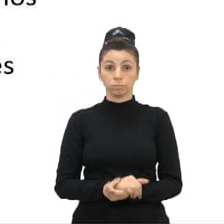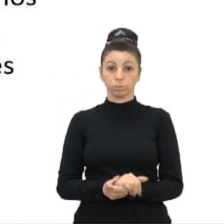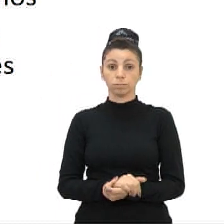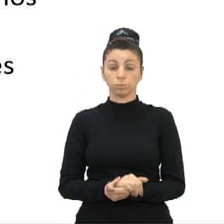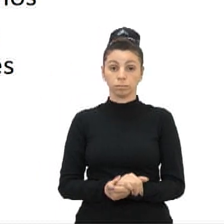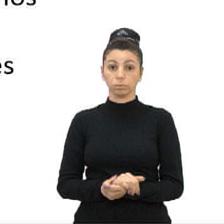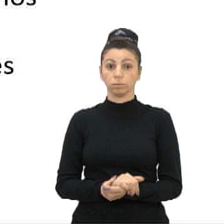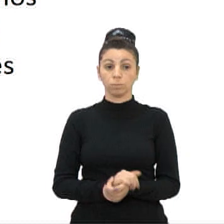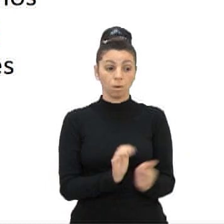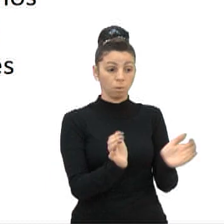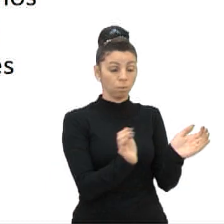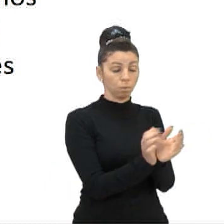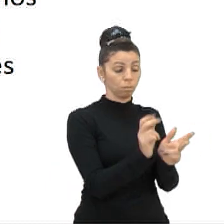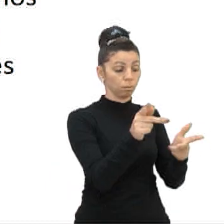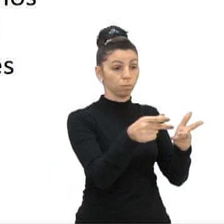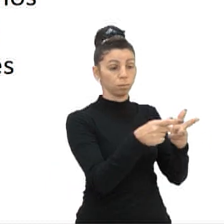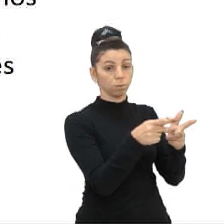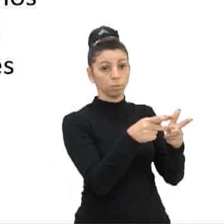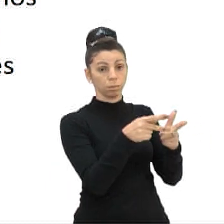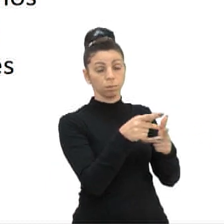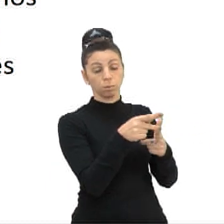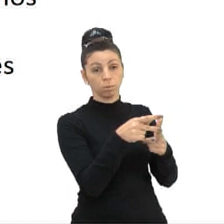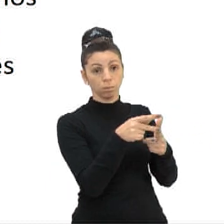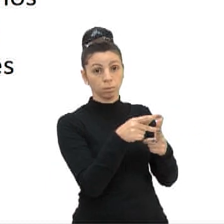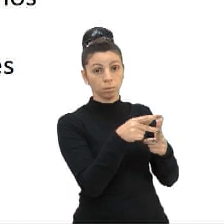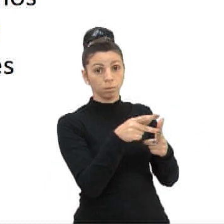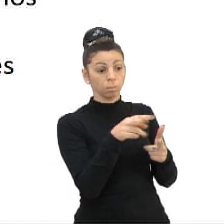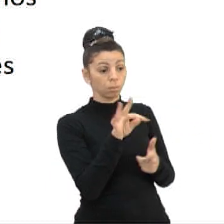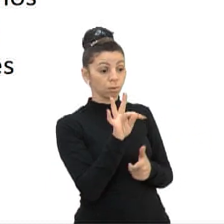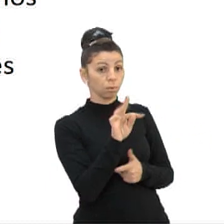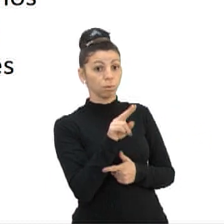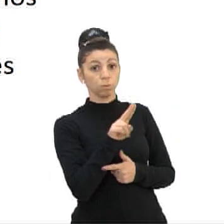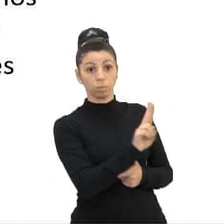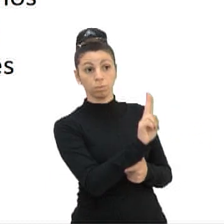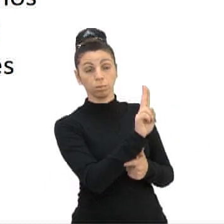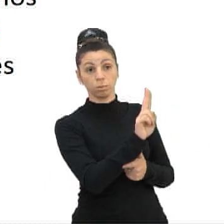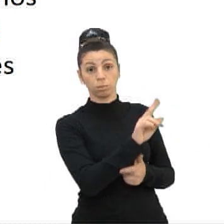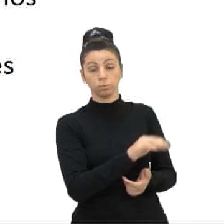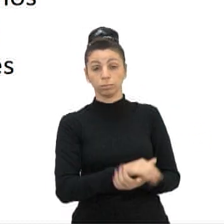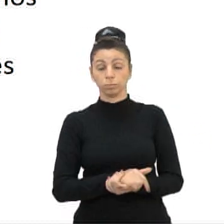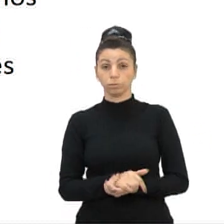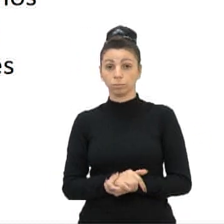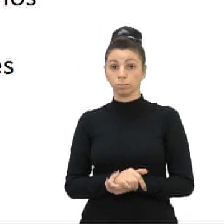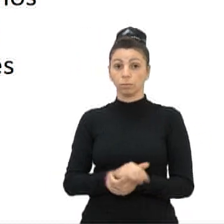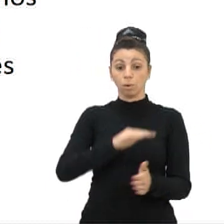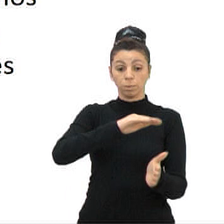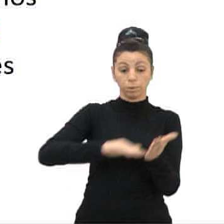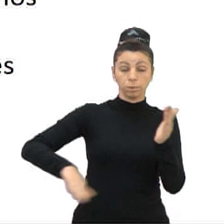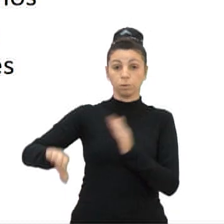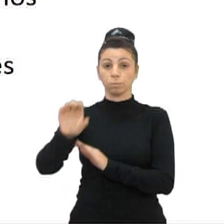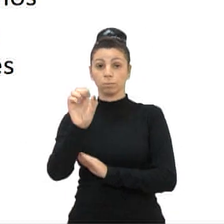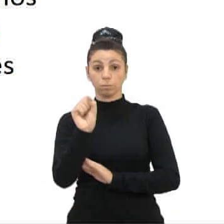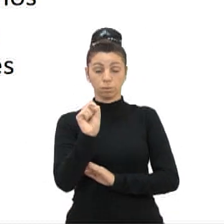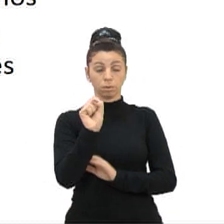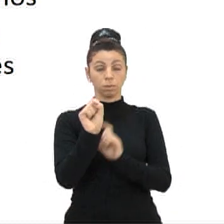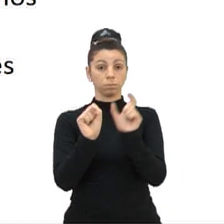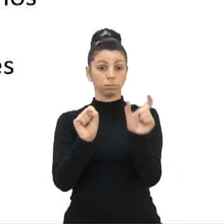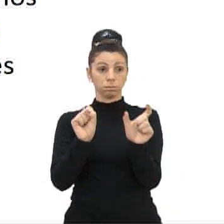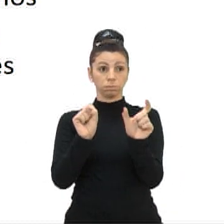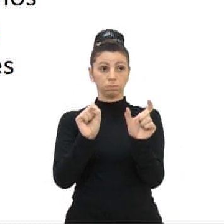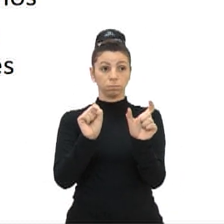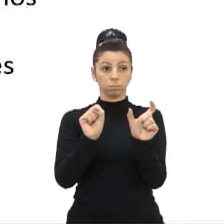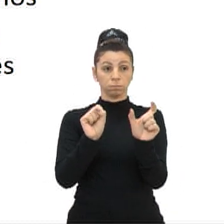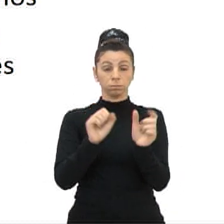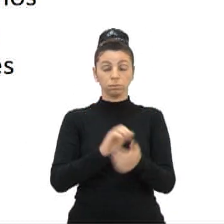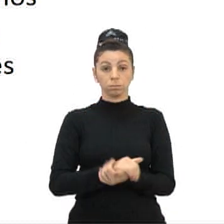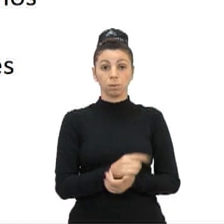do singular, segunda pessoa do plural, sem o S. Eu tiro o S e eu componho a segunda pessoa do singular e do